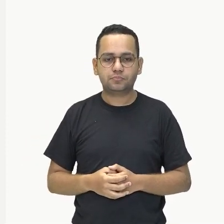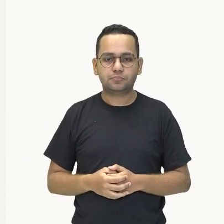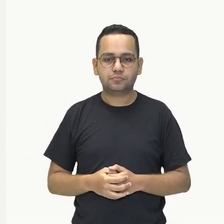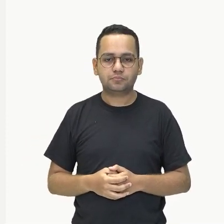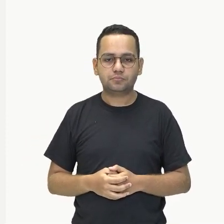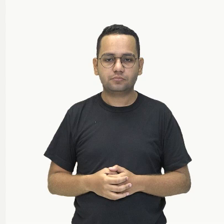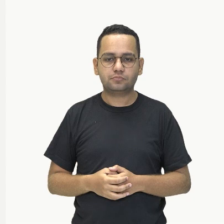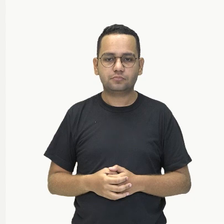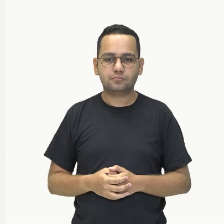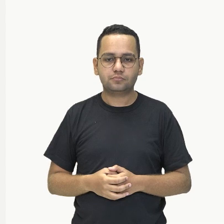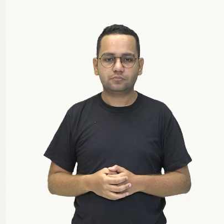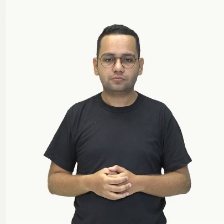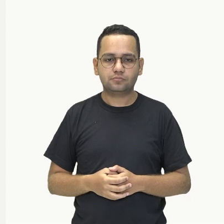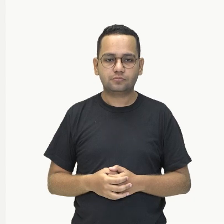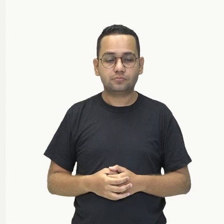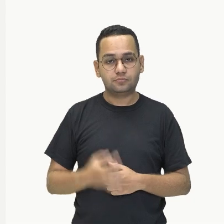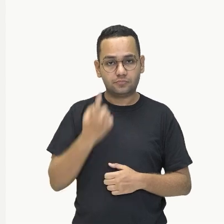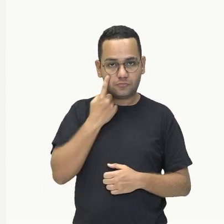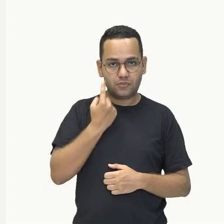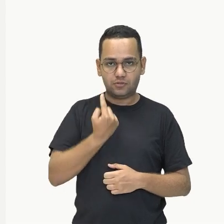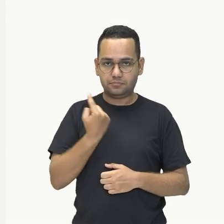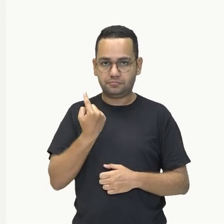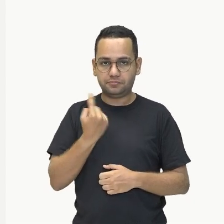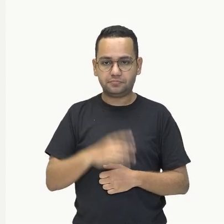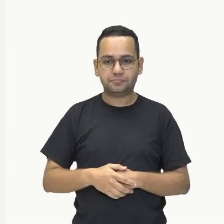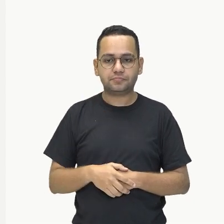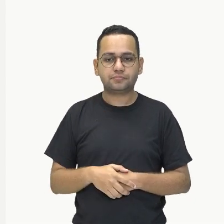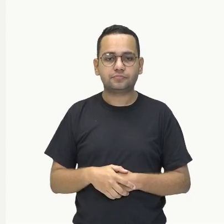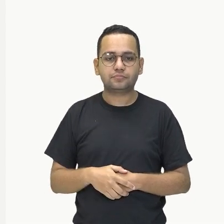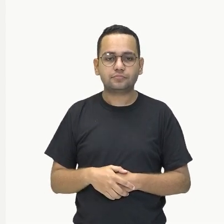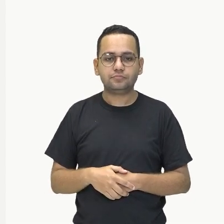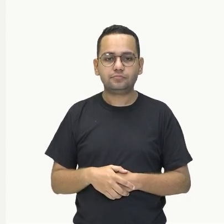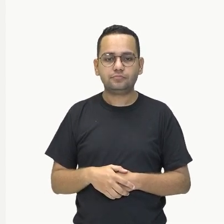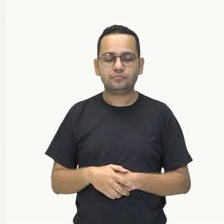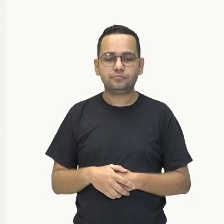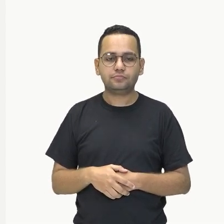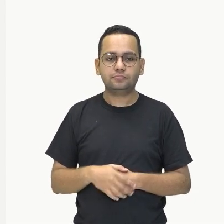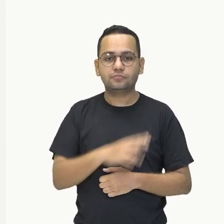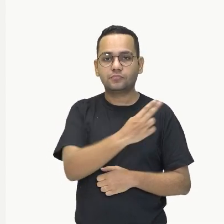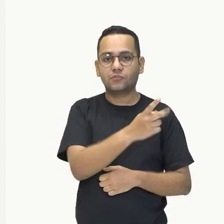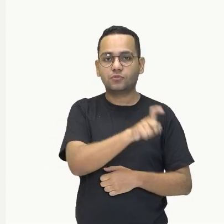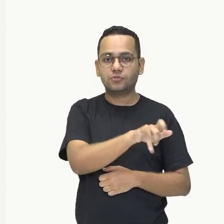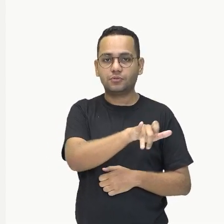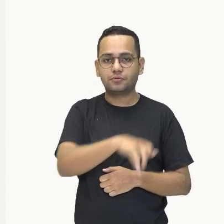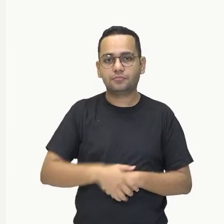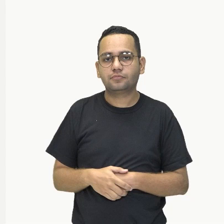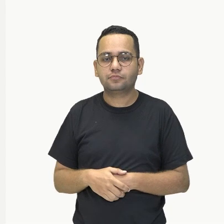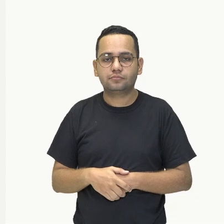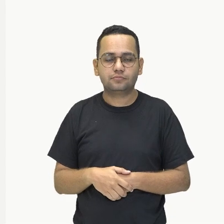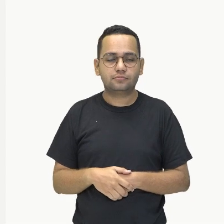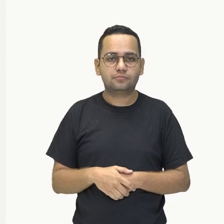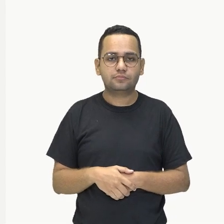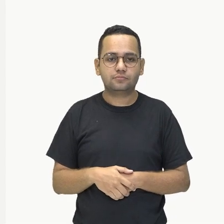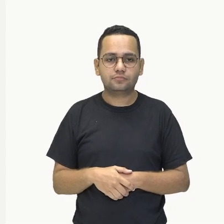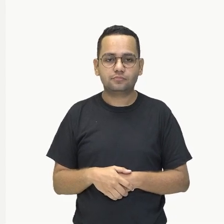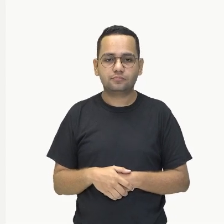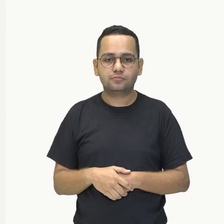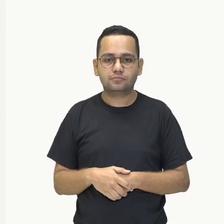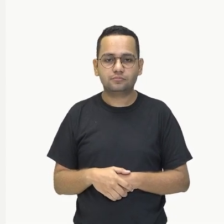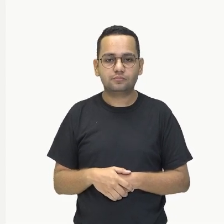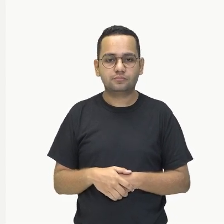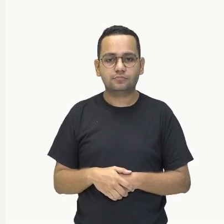nosso polinômio representado, né, nosso monômio, é 2xy. É um polinômio de